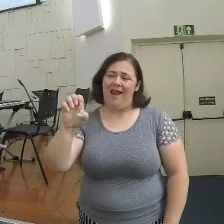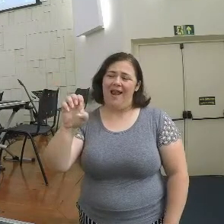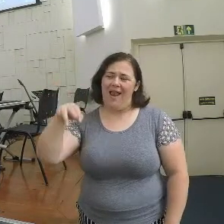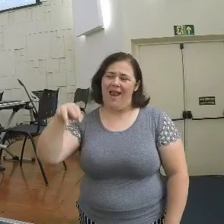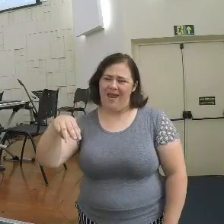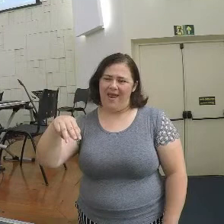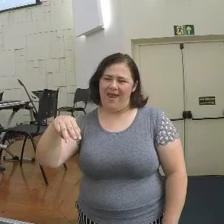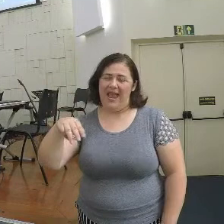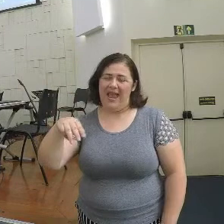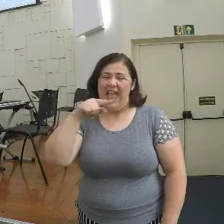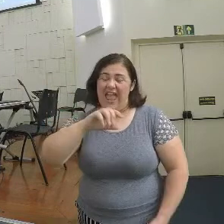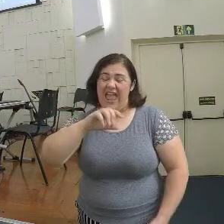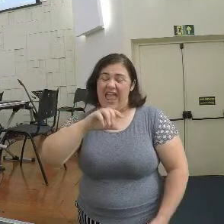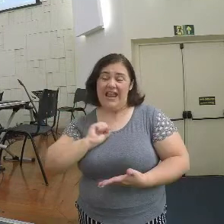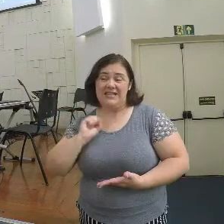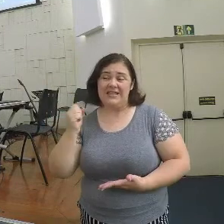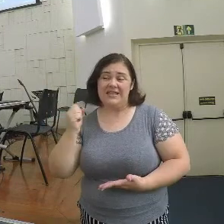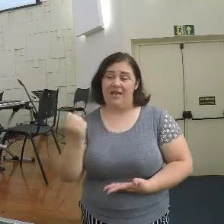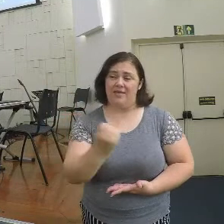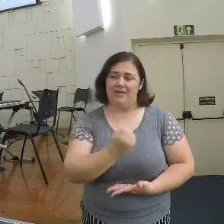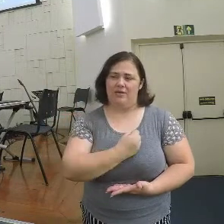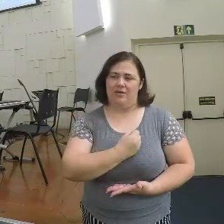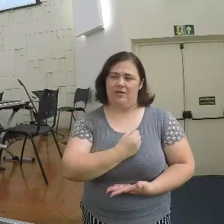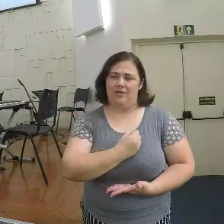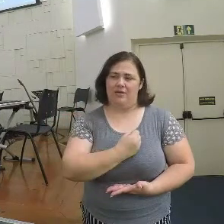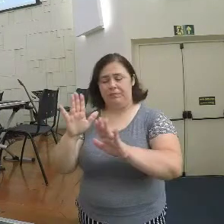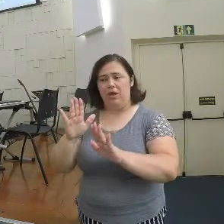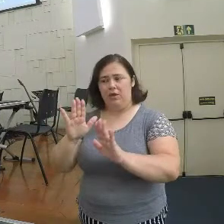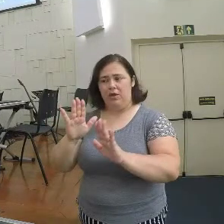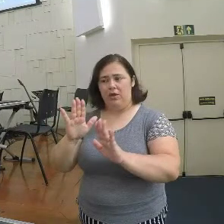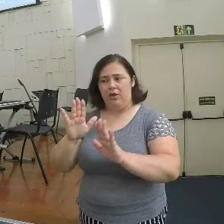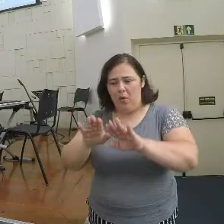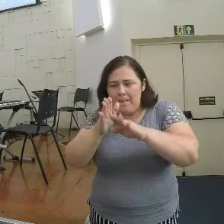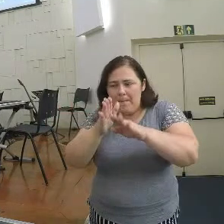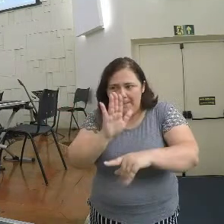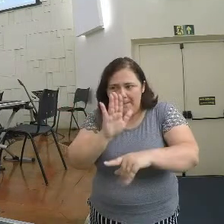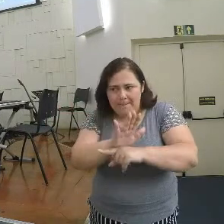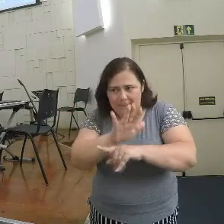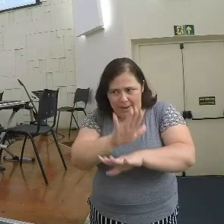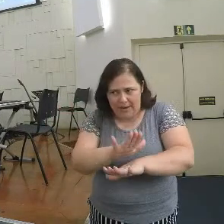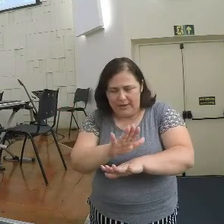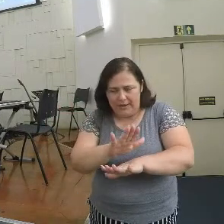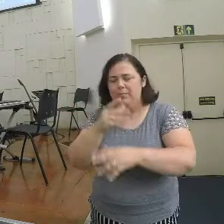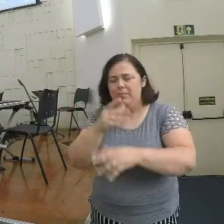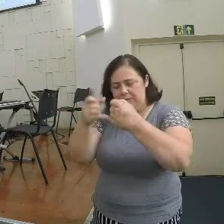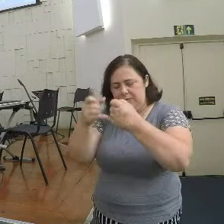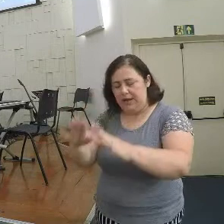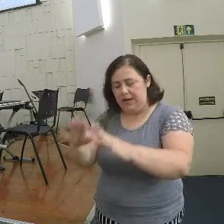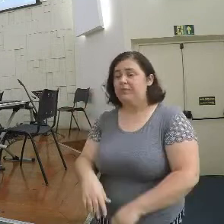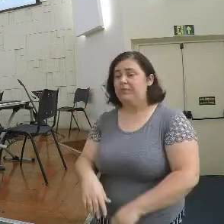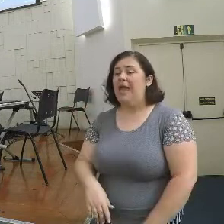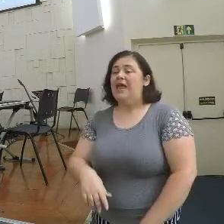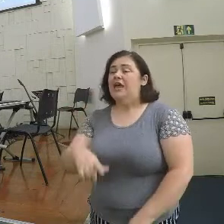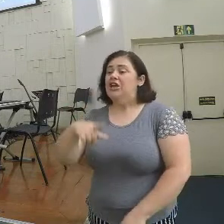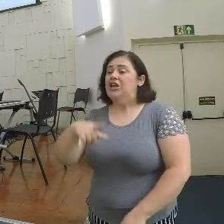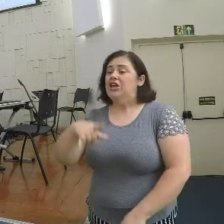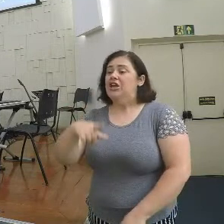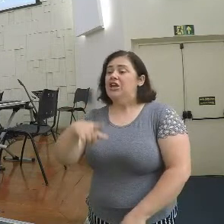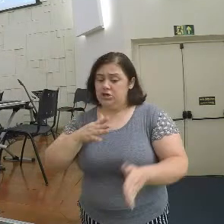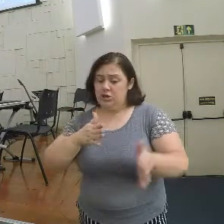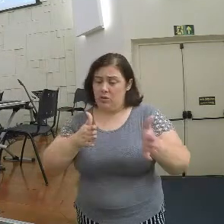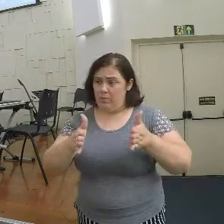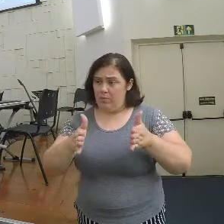tempo, irmãos, em que vários povos já tinham criado adoração aos seus próprios deuses, a Bíblia diz